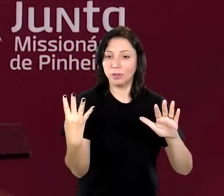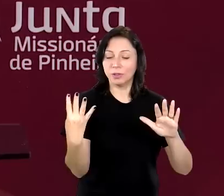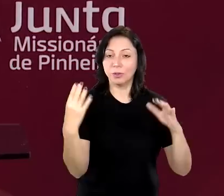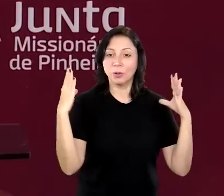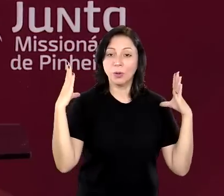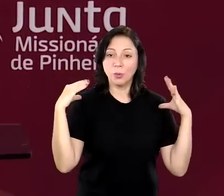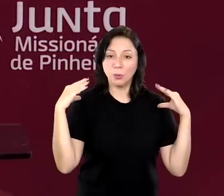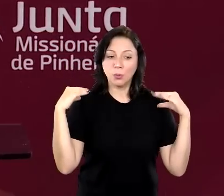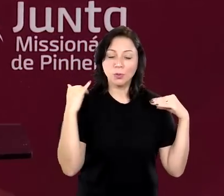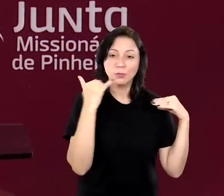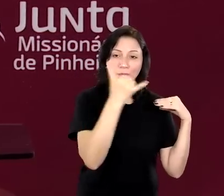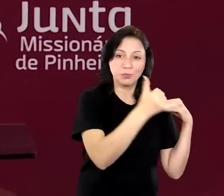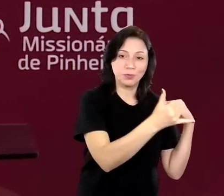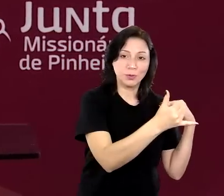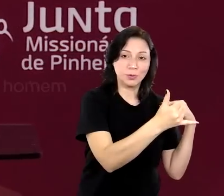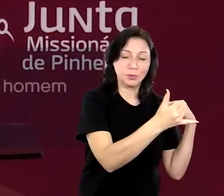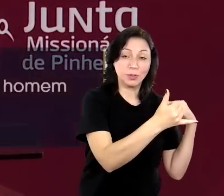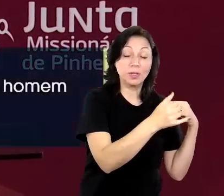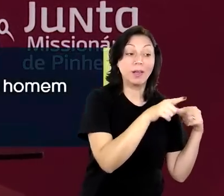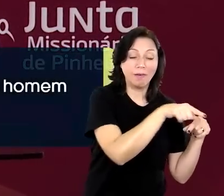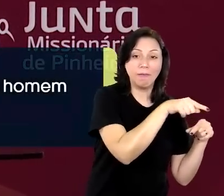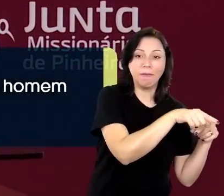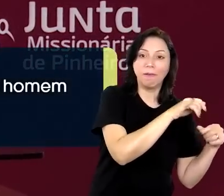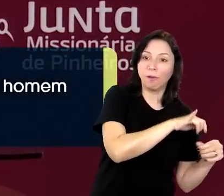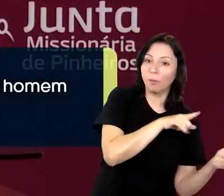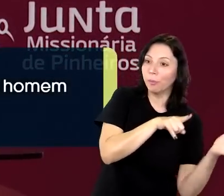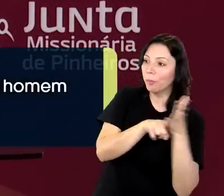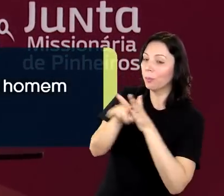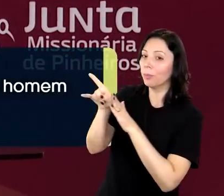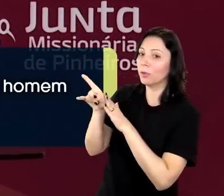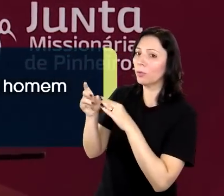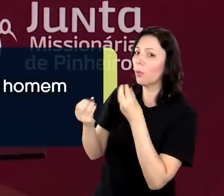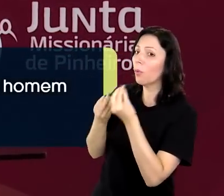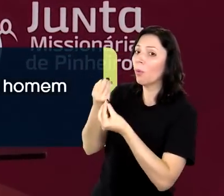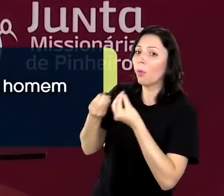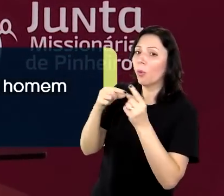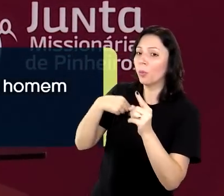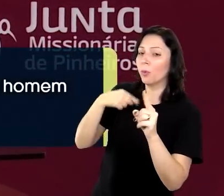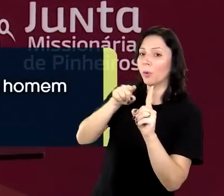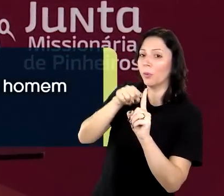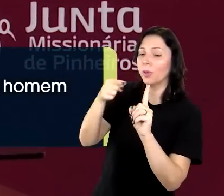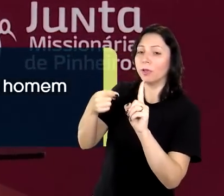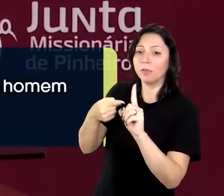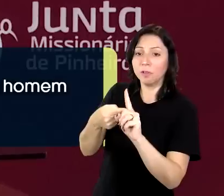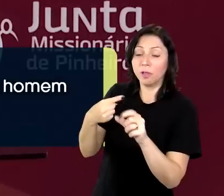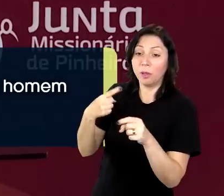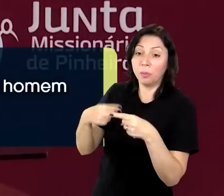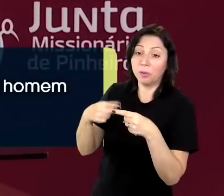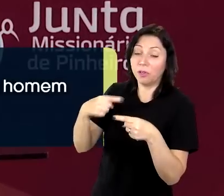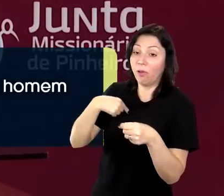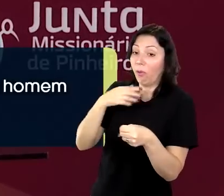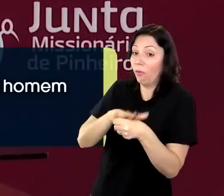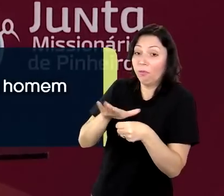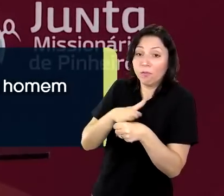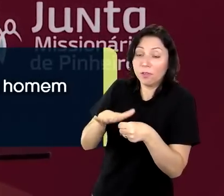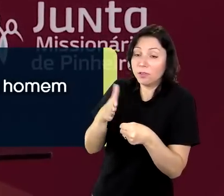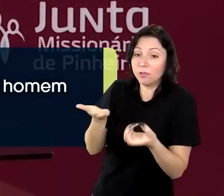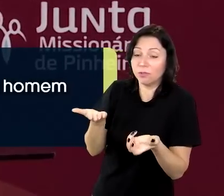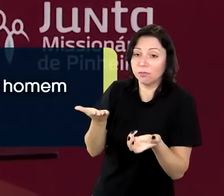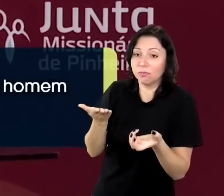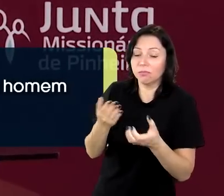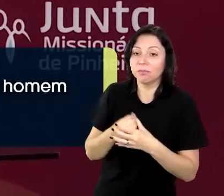Maria, como será isso? Maria disse para o anjo, como será isso? Pois não tenho relação com homem algum.